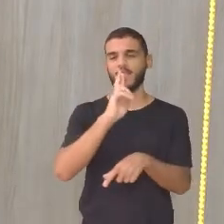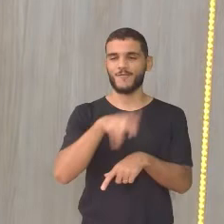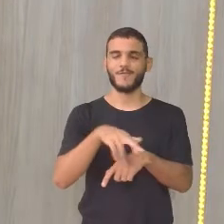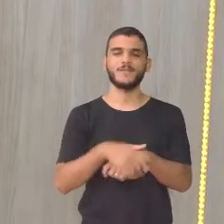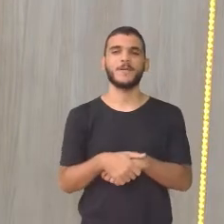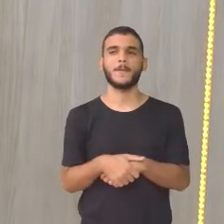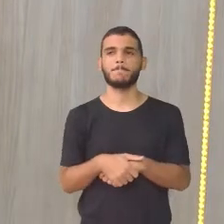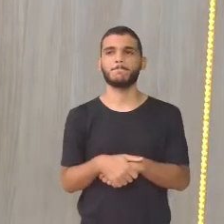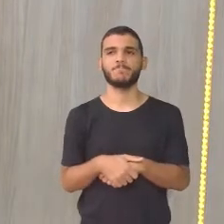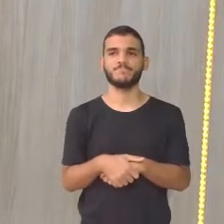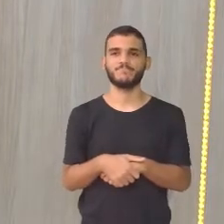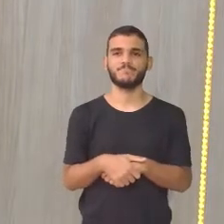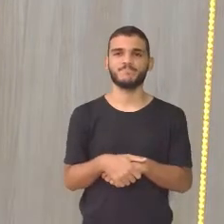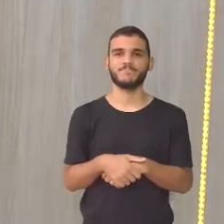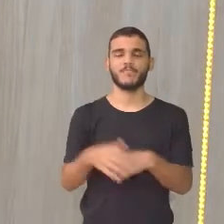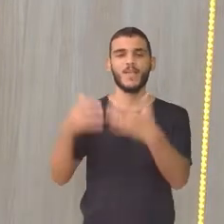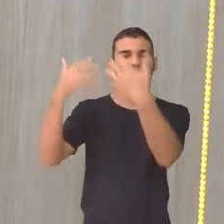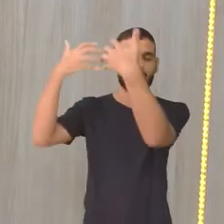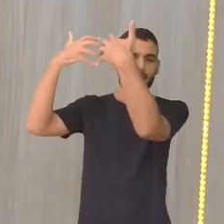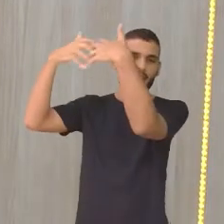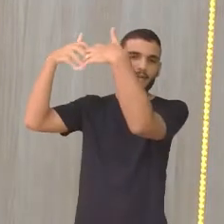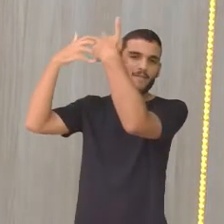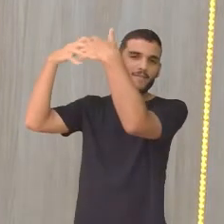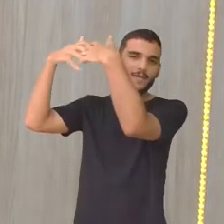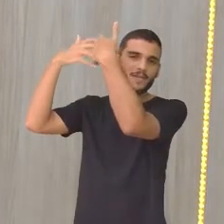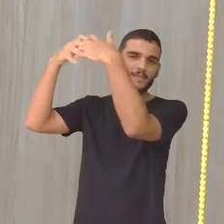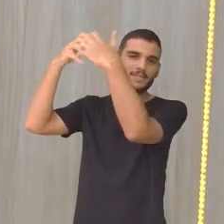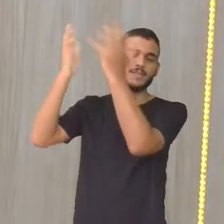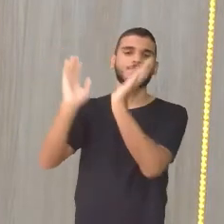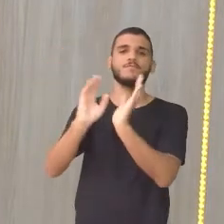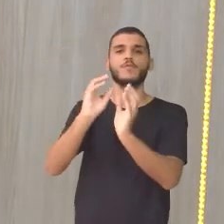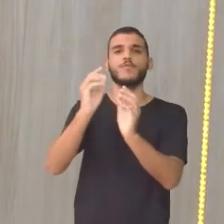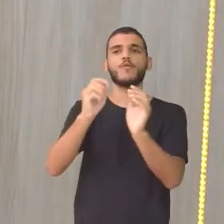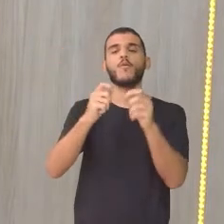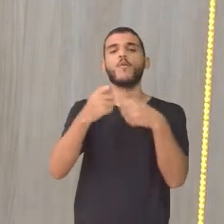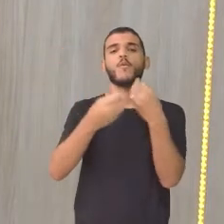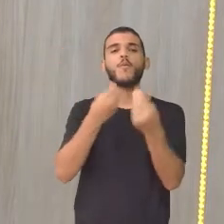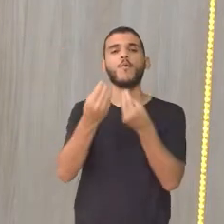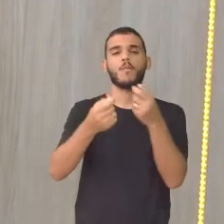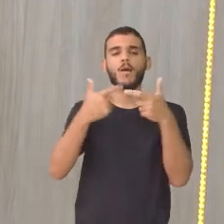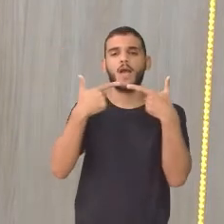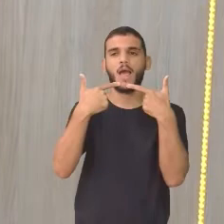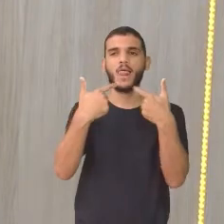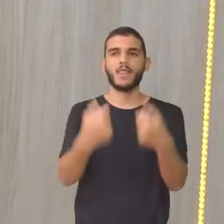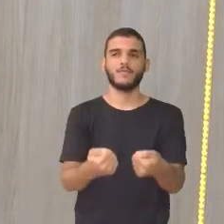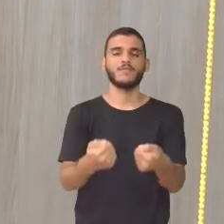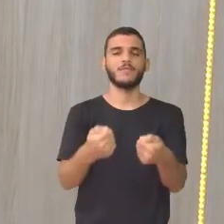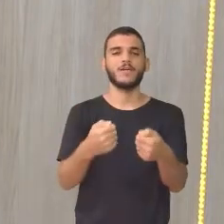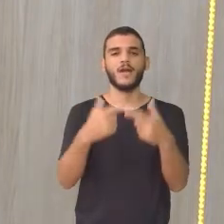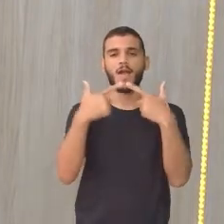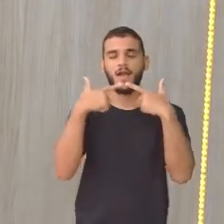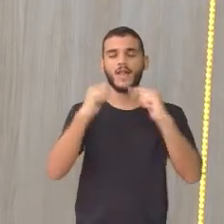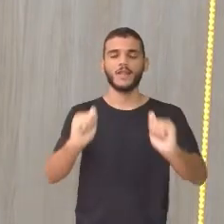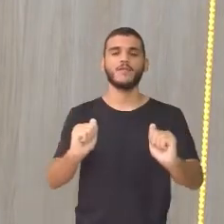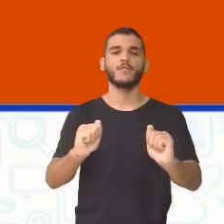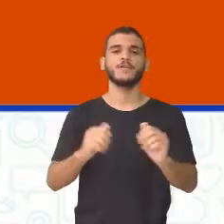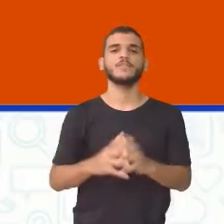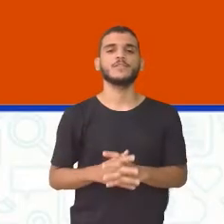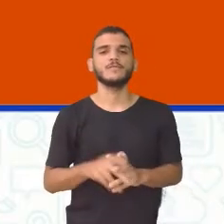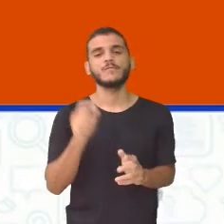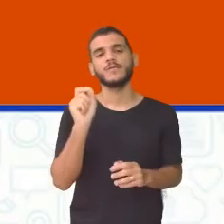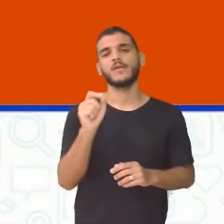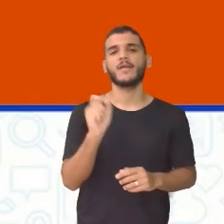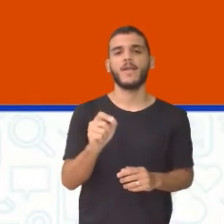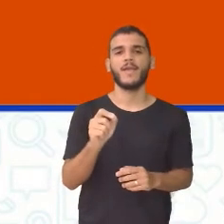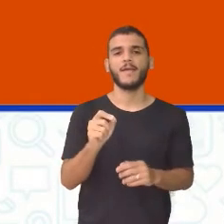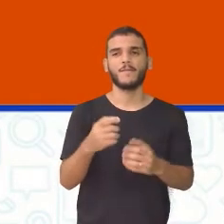mesmo? Então, a reflexão sobre a linguagem do poema, não é? Usado aí. Então, fique sabendo,